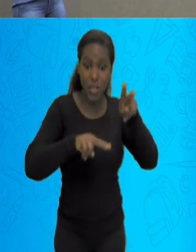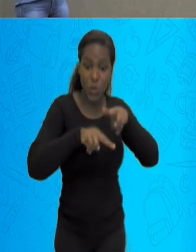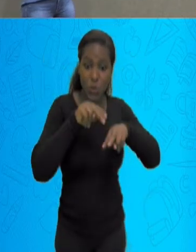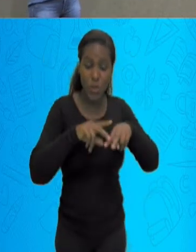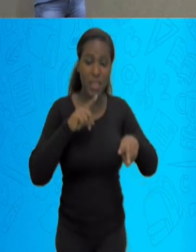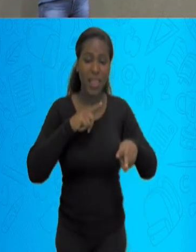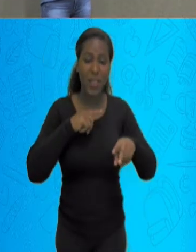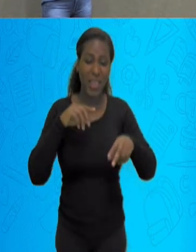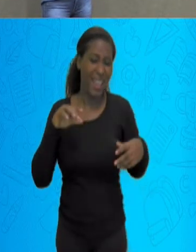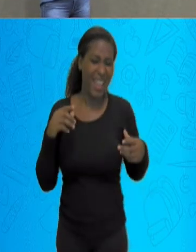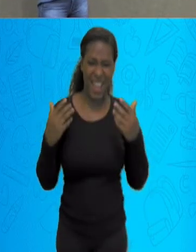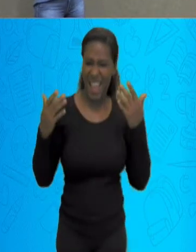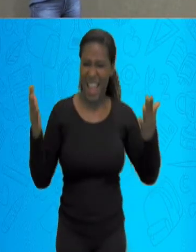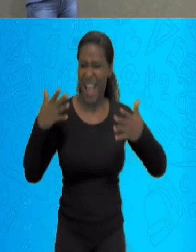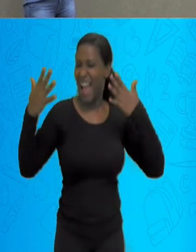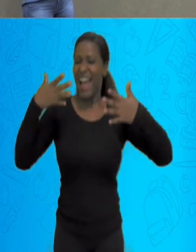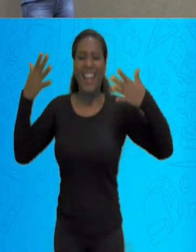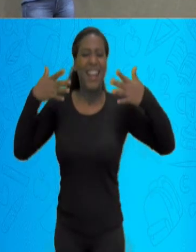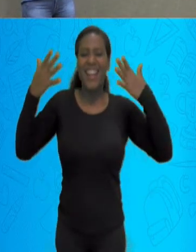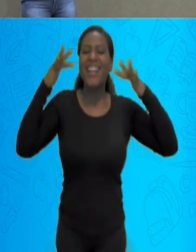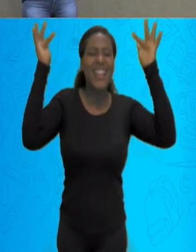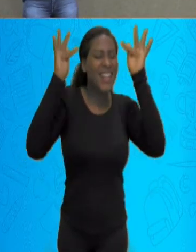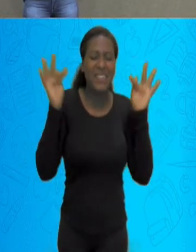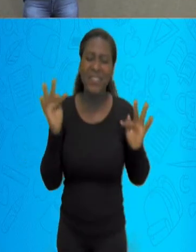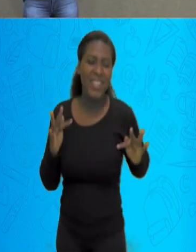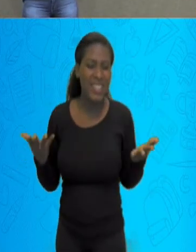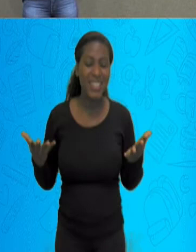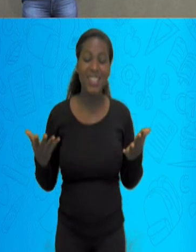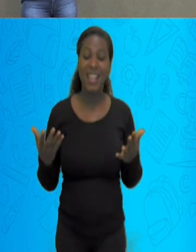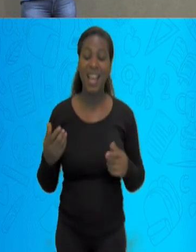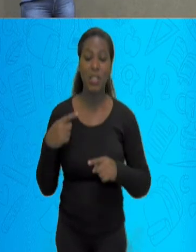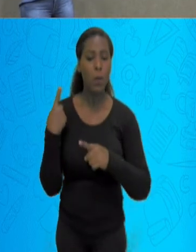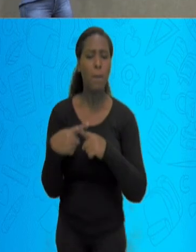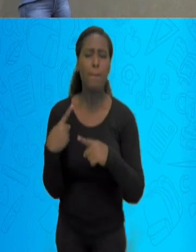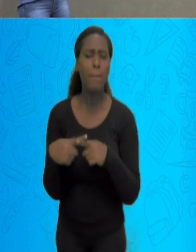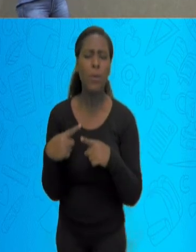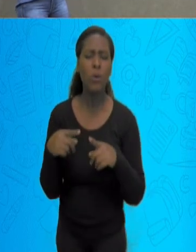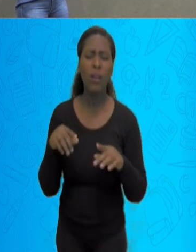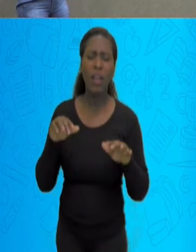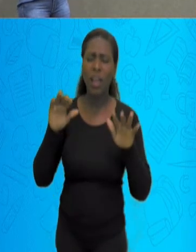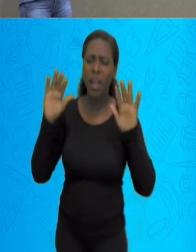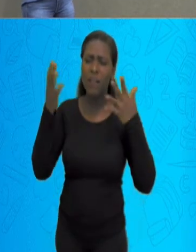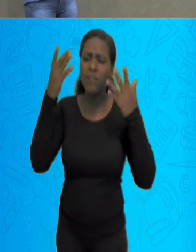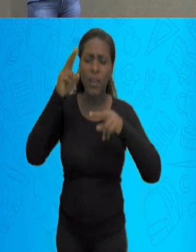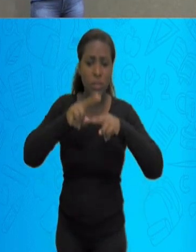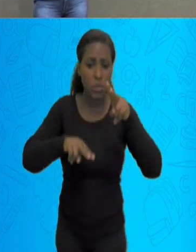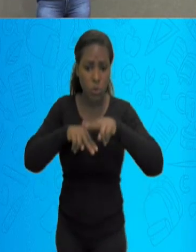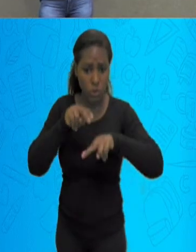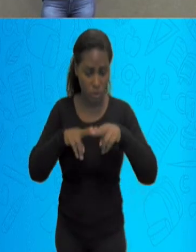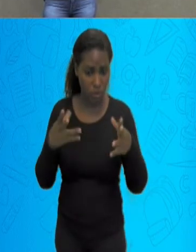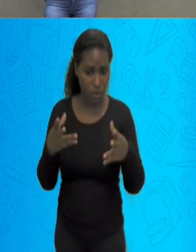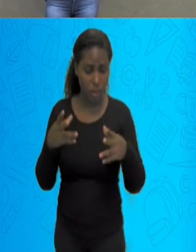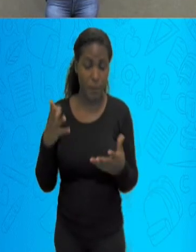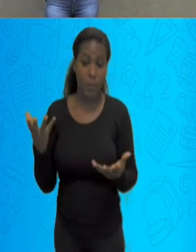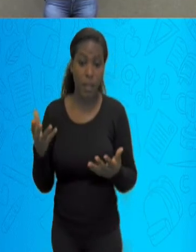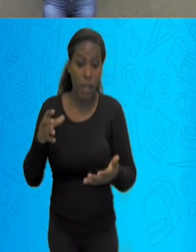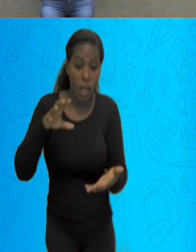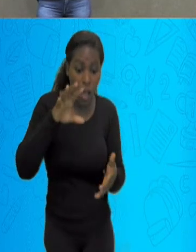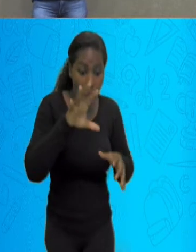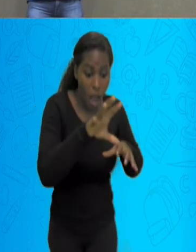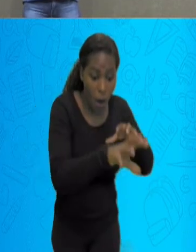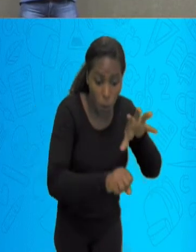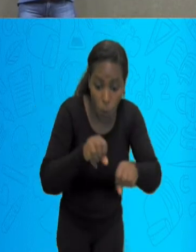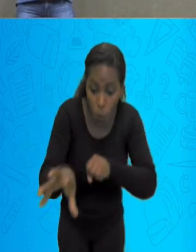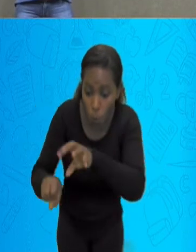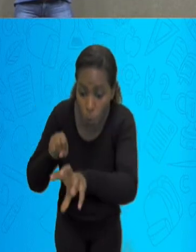Olha aí, porque é uma festa para comemorar as colheitas. Agora vamos para as lendas. As lendas